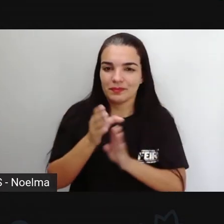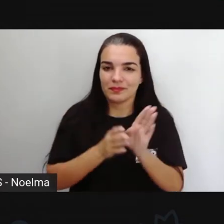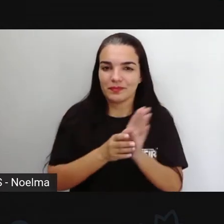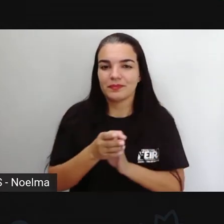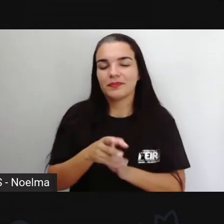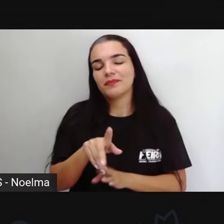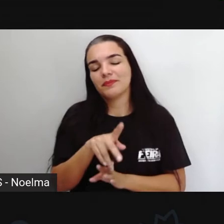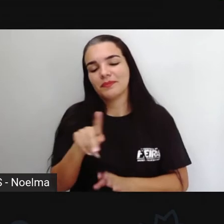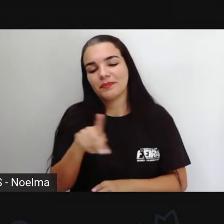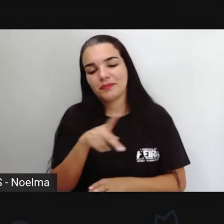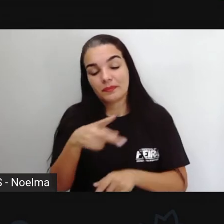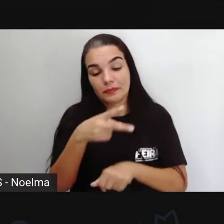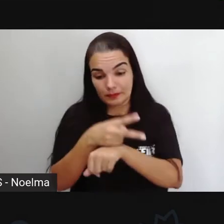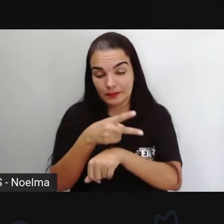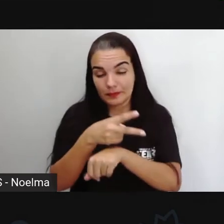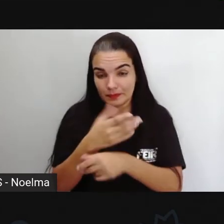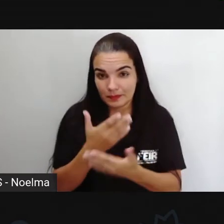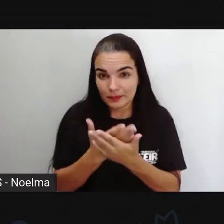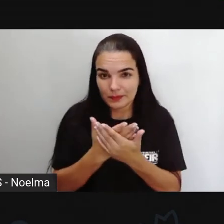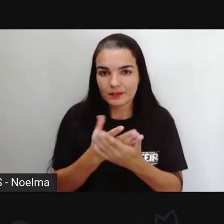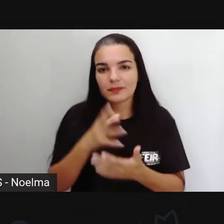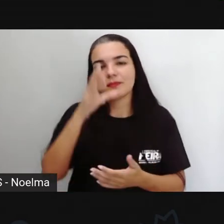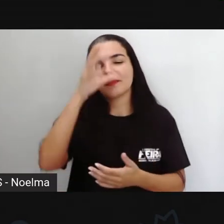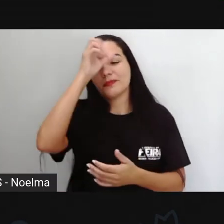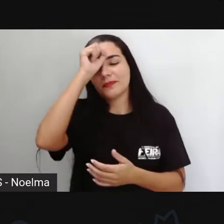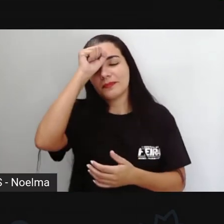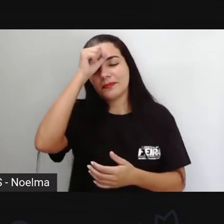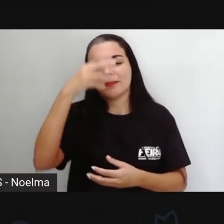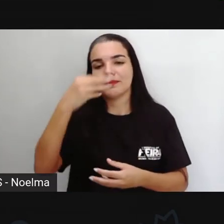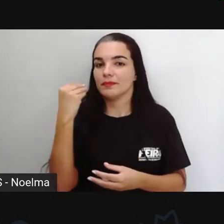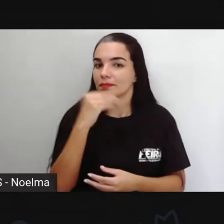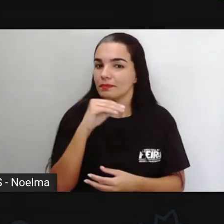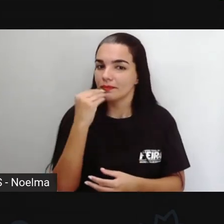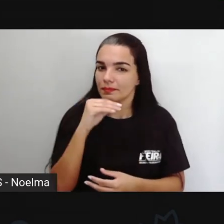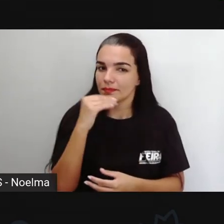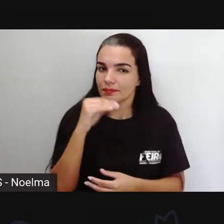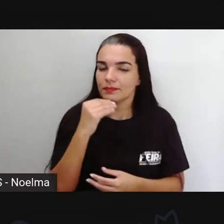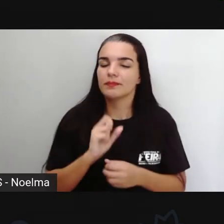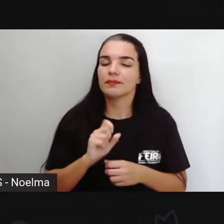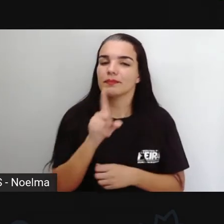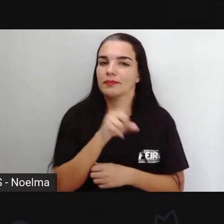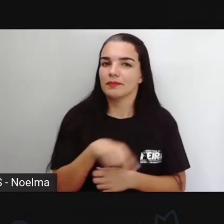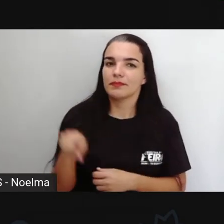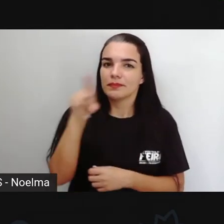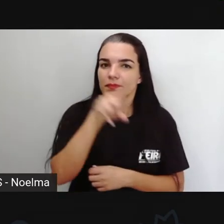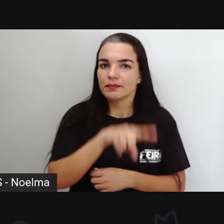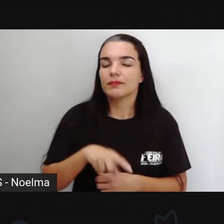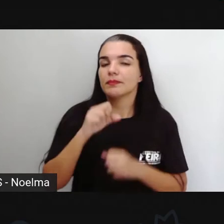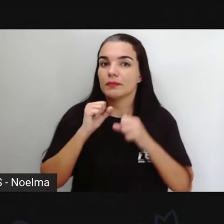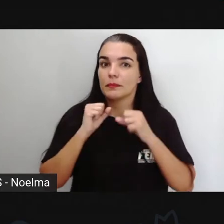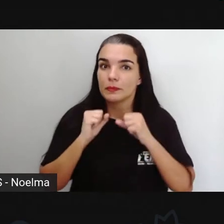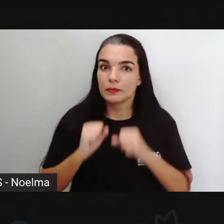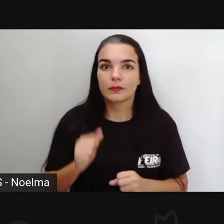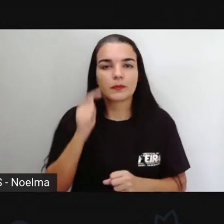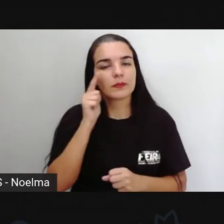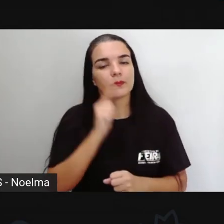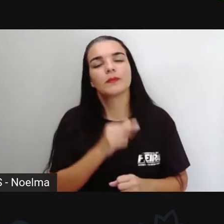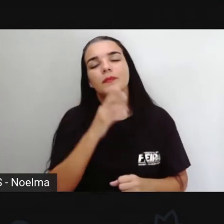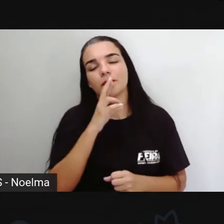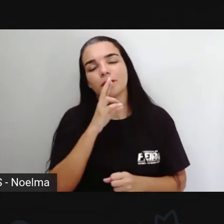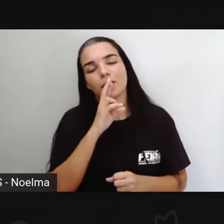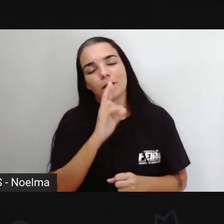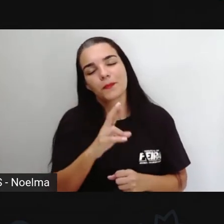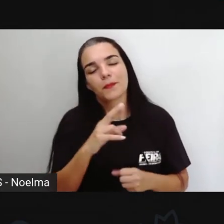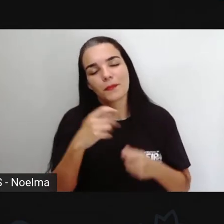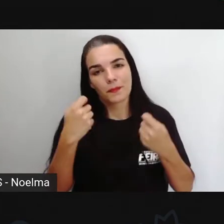que a Pró passa aqui nesta videoaula sejam aproveitadas, sejam proveitosas, para que vocês consigam responder aquilo